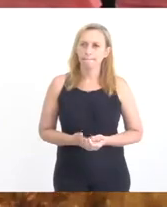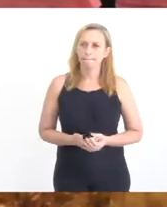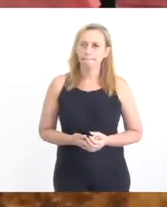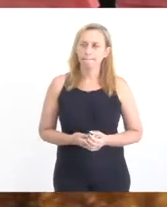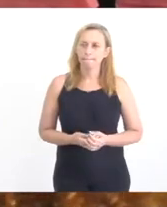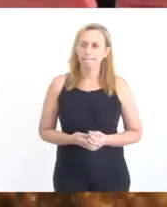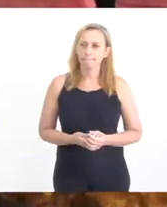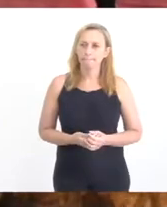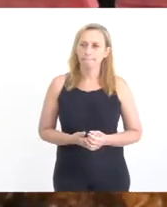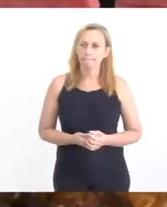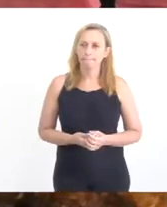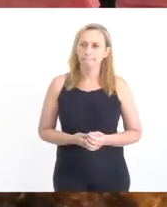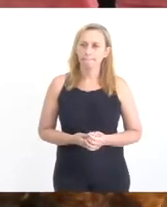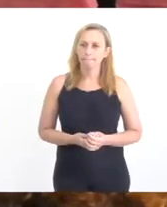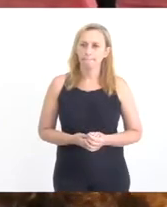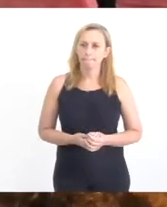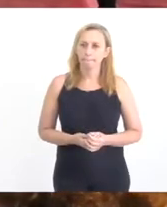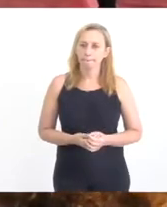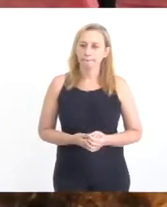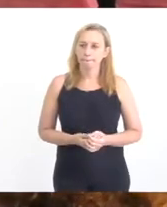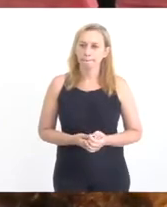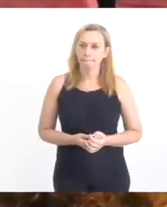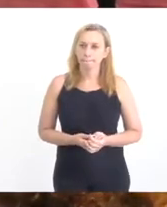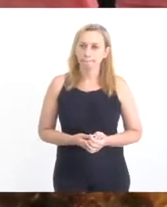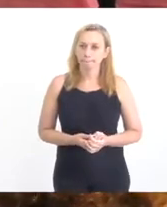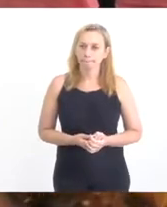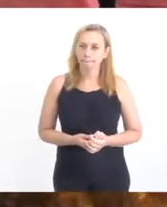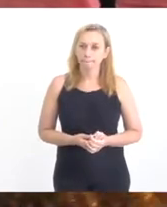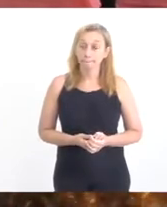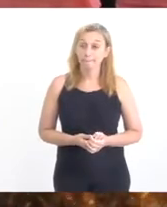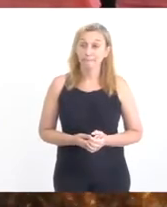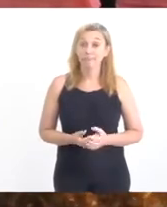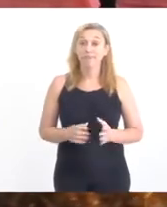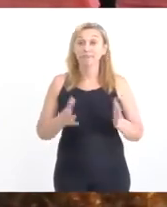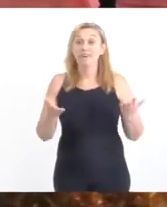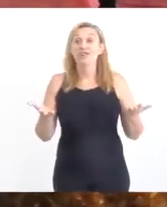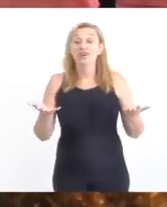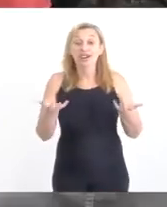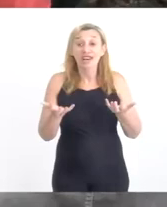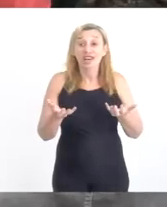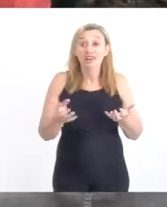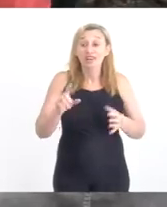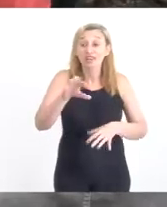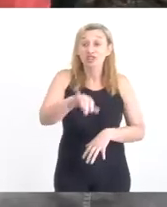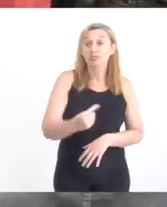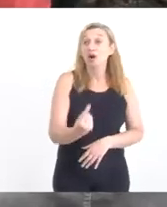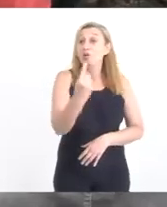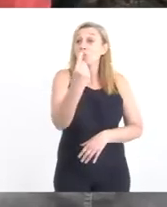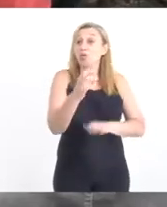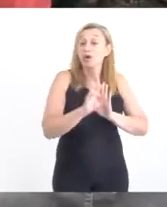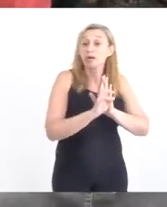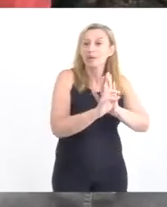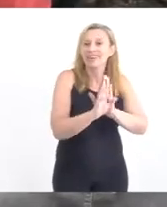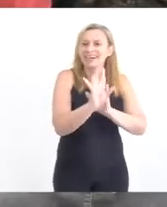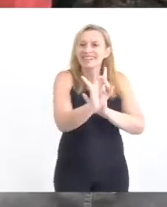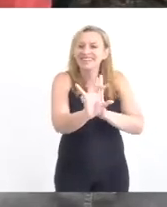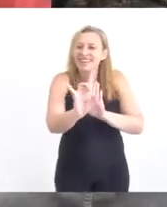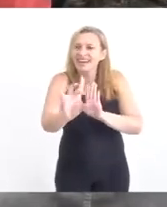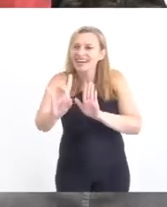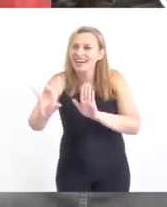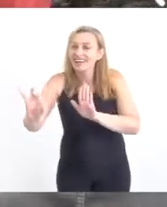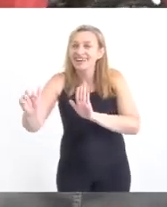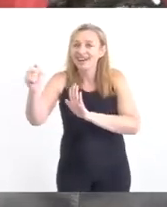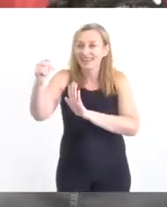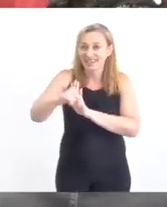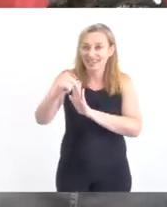eu tô com muito sono nada maravilhosa galera eu quero chamar um representante de cada que